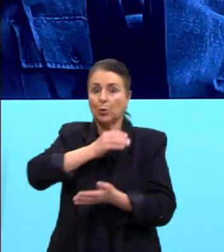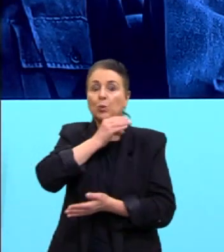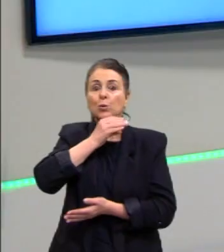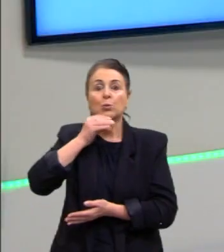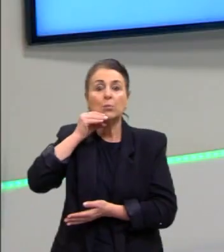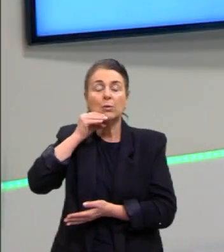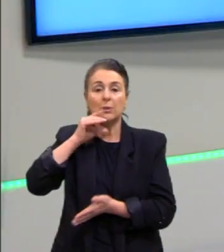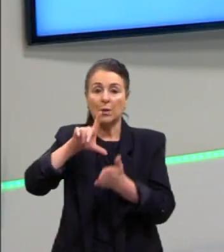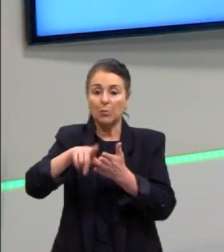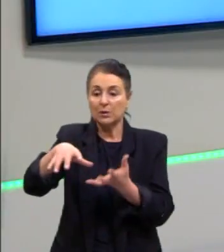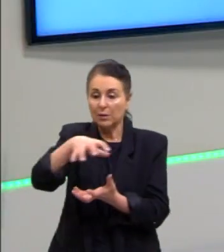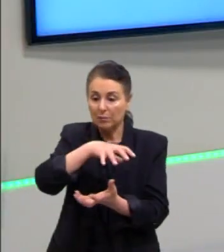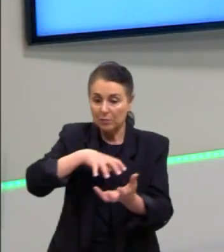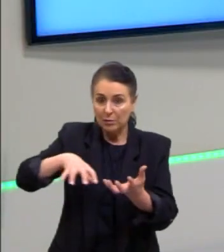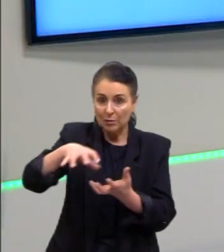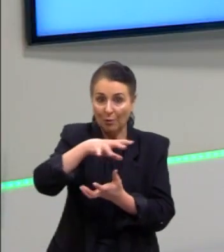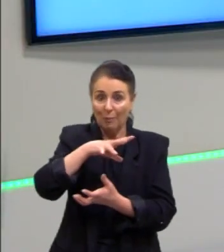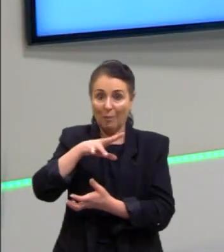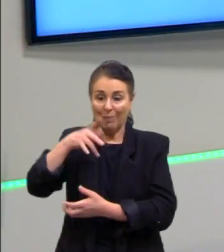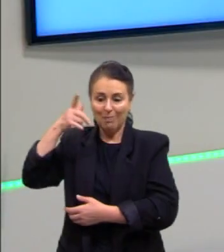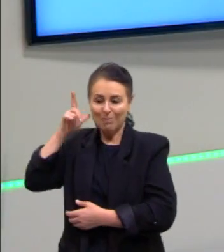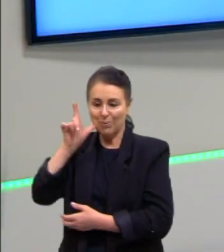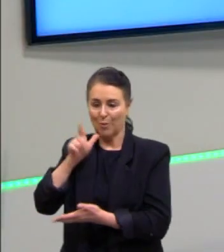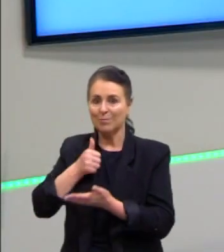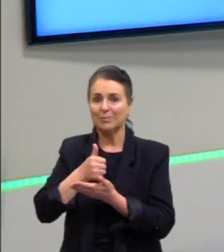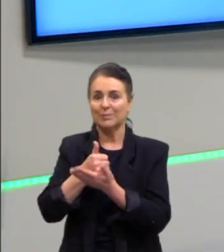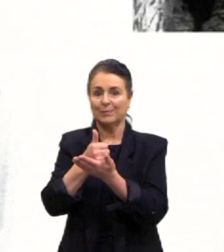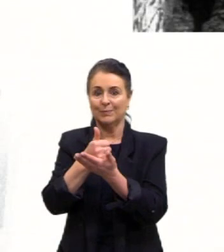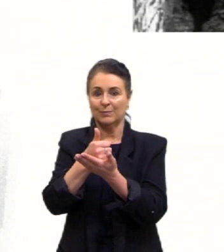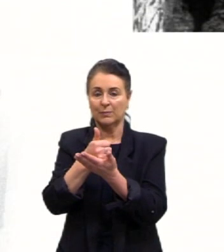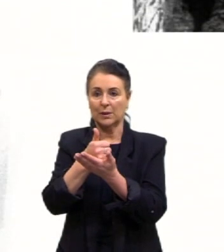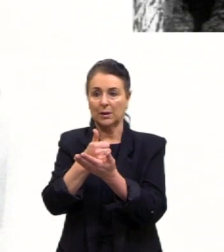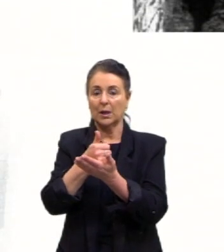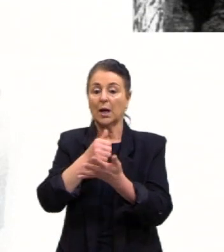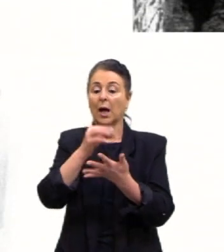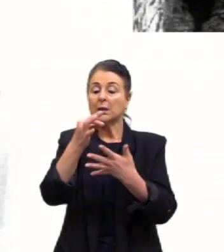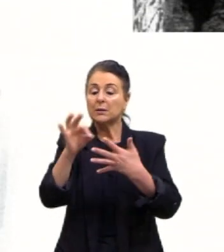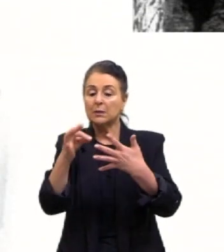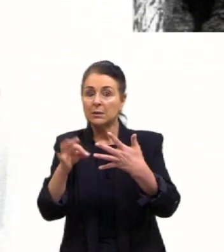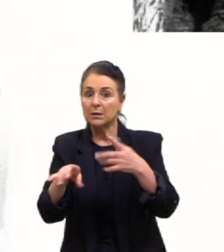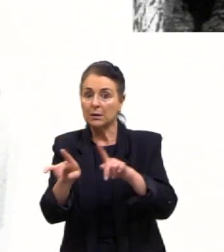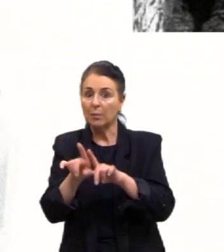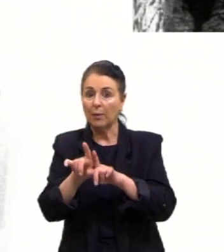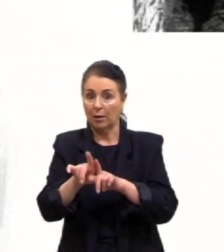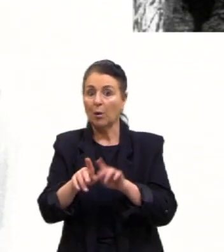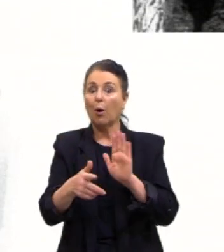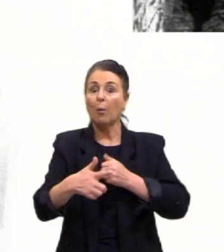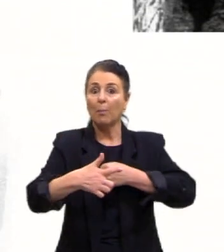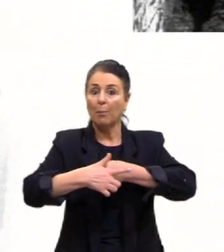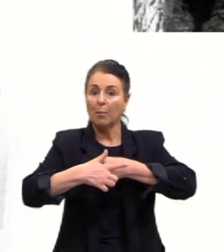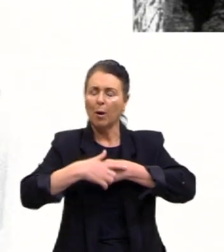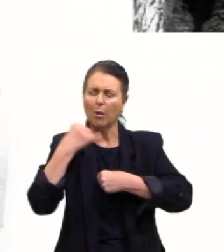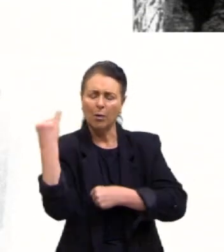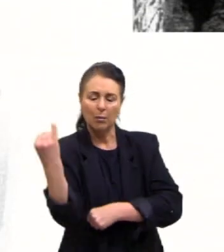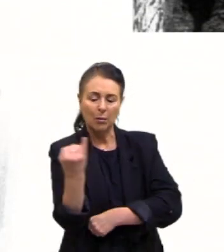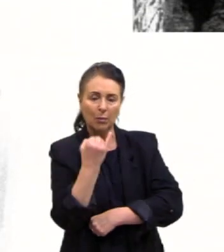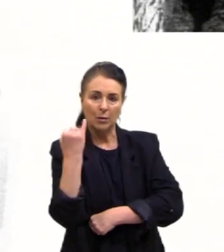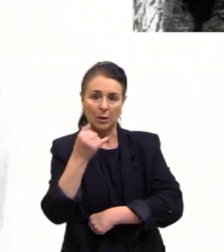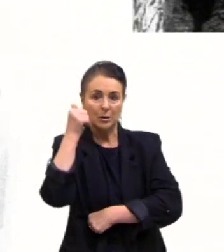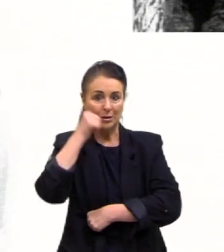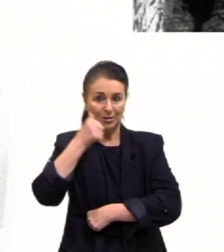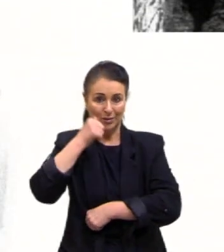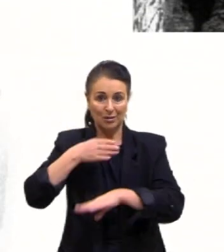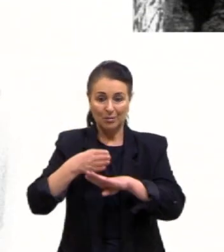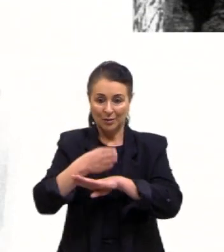que a Revolução Cubana é vitoriosa e destacar também o papel das mulheres na Revolução Cubana né